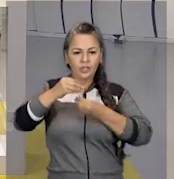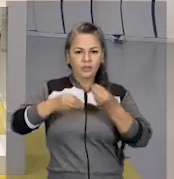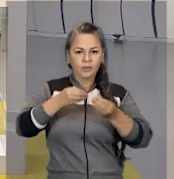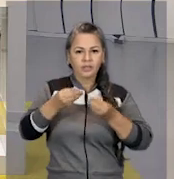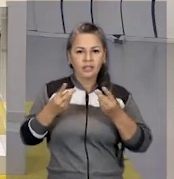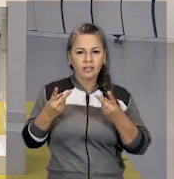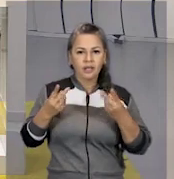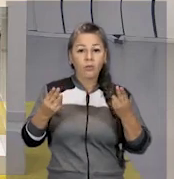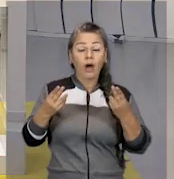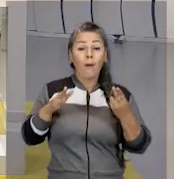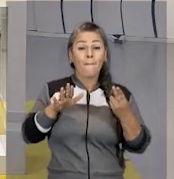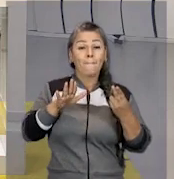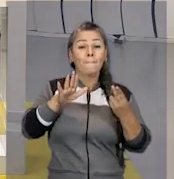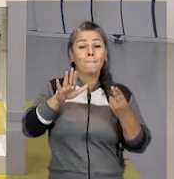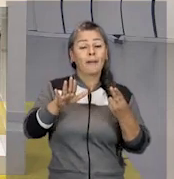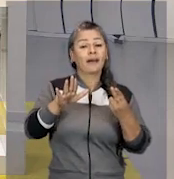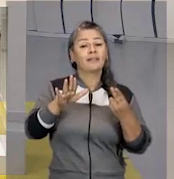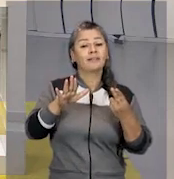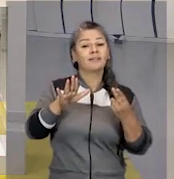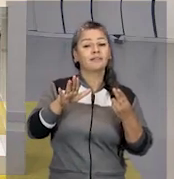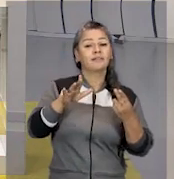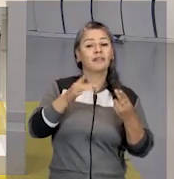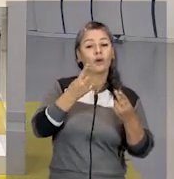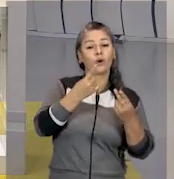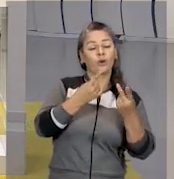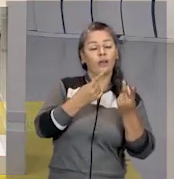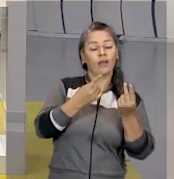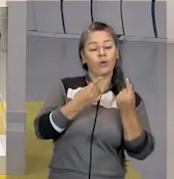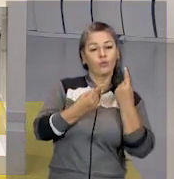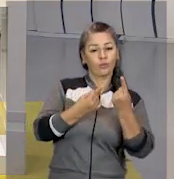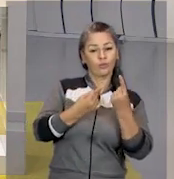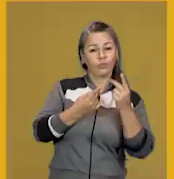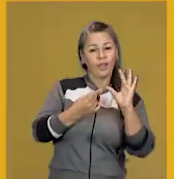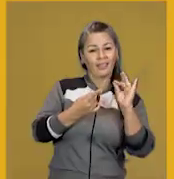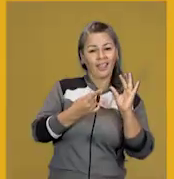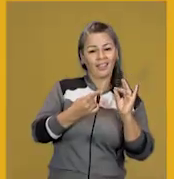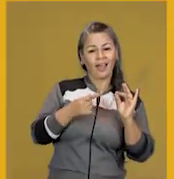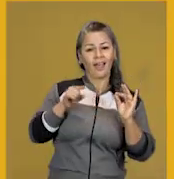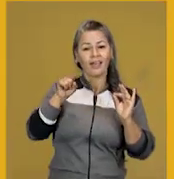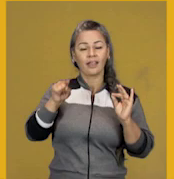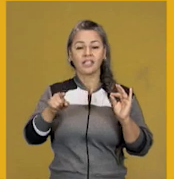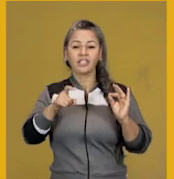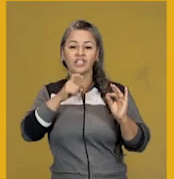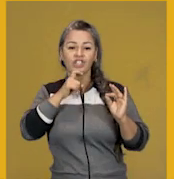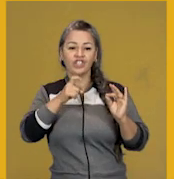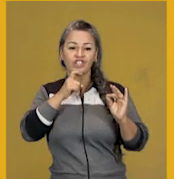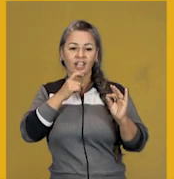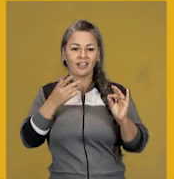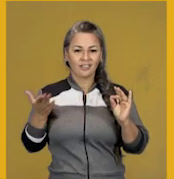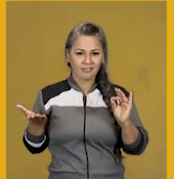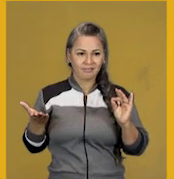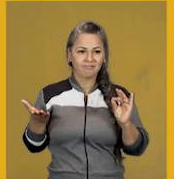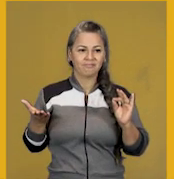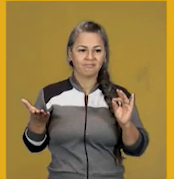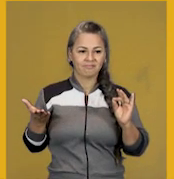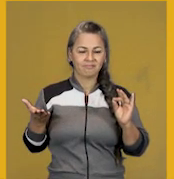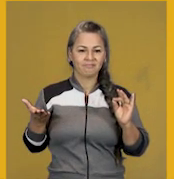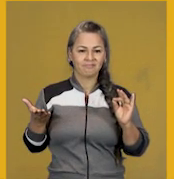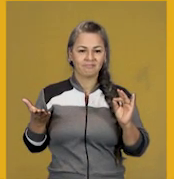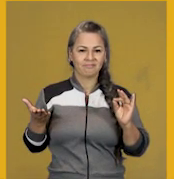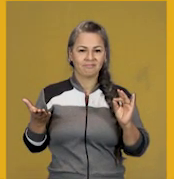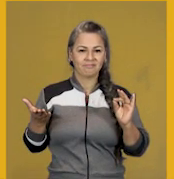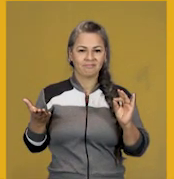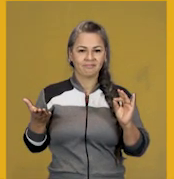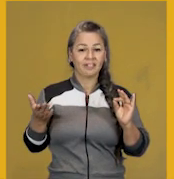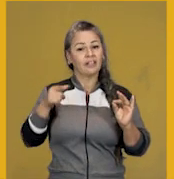o gelo é o estado sólido. Então, você precisa conhecer o calor latente dele também, que é aquele calor